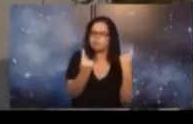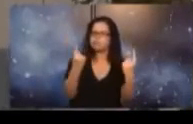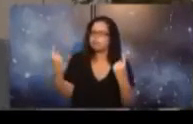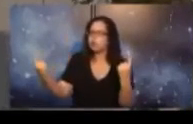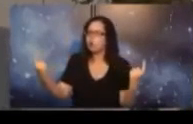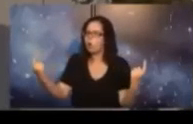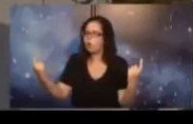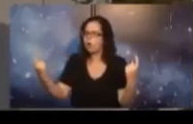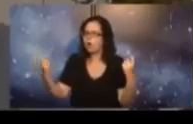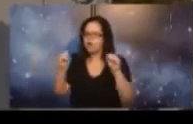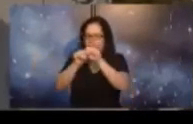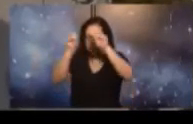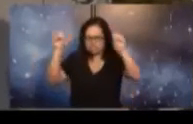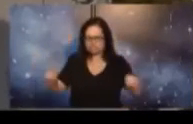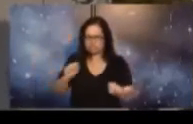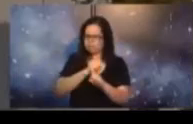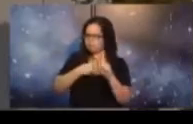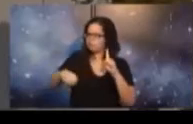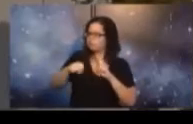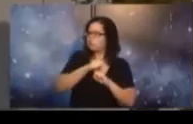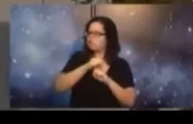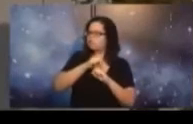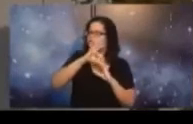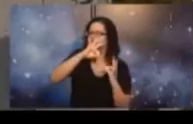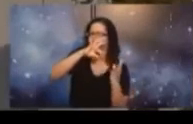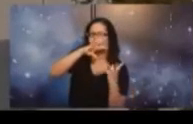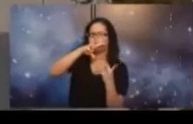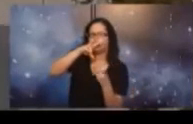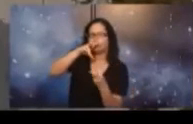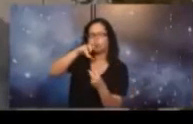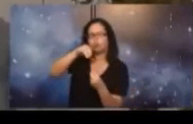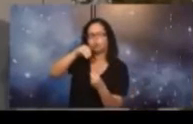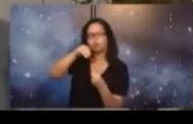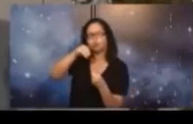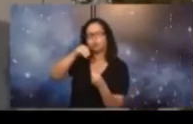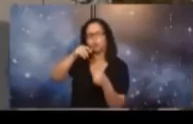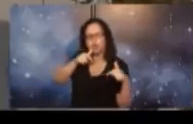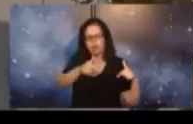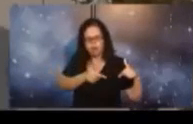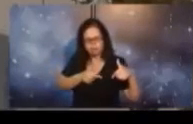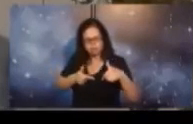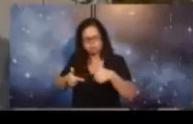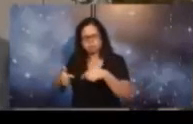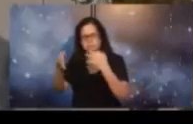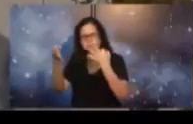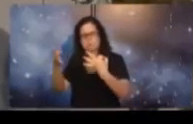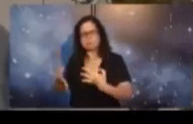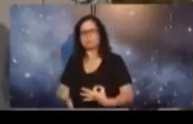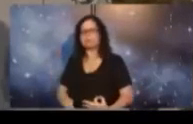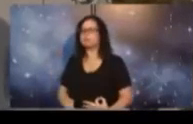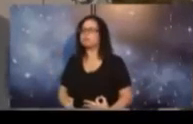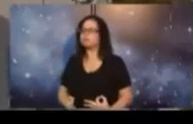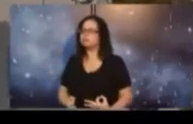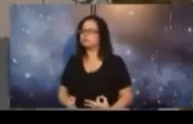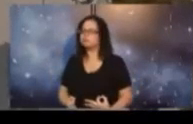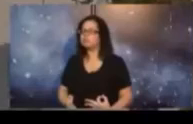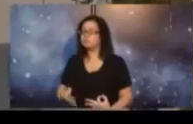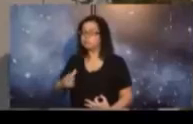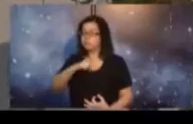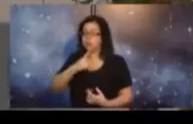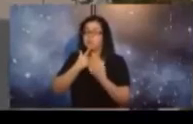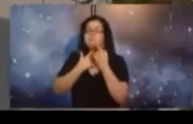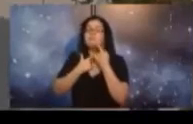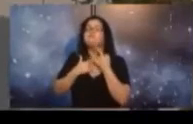aparelhos sociais, tudo funcionando da melhor maneira possível. Há um anseio